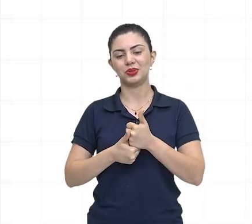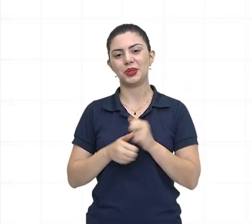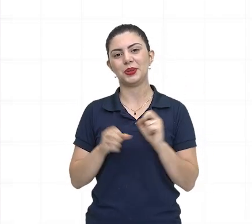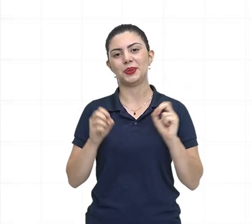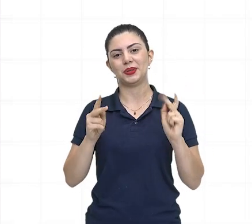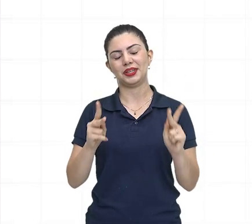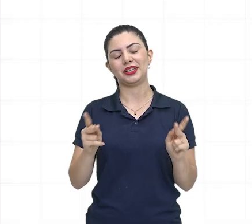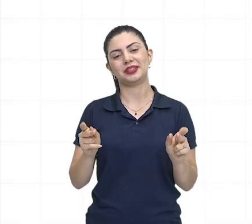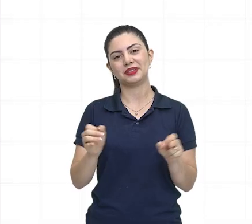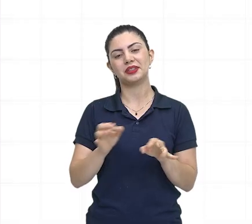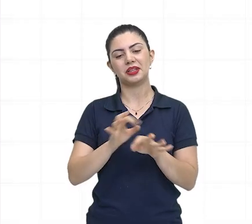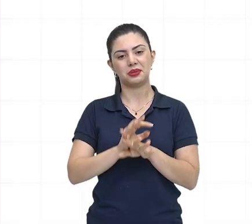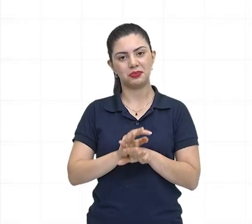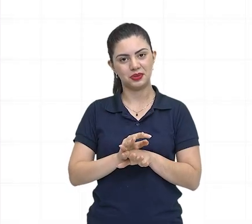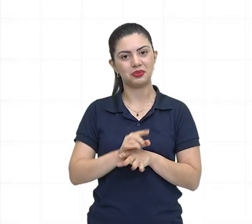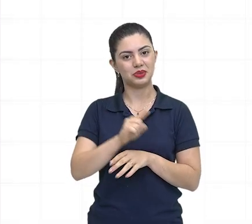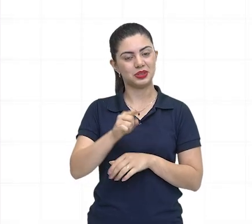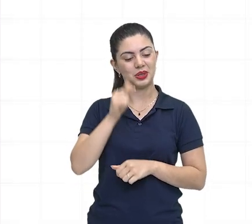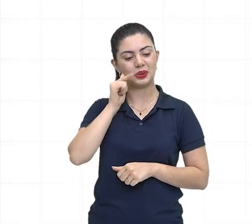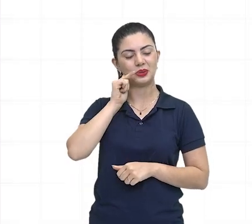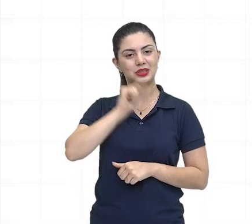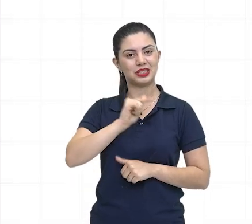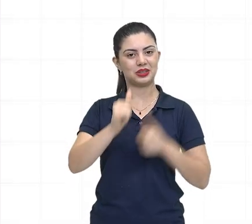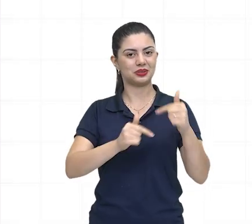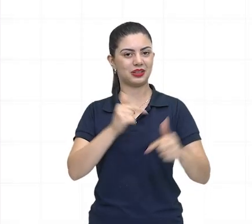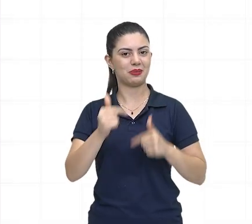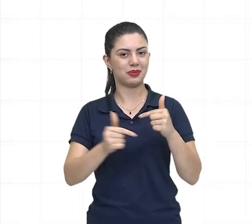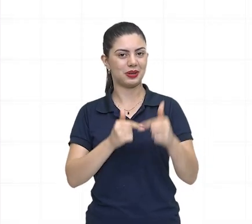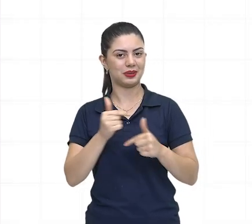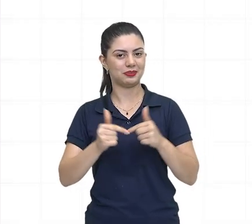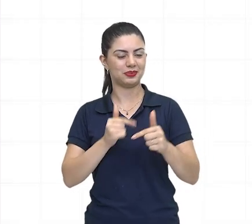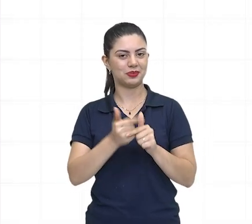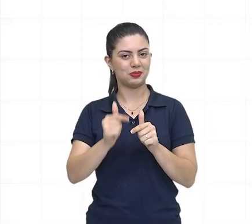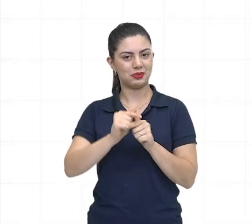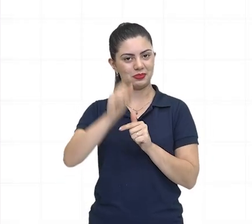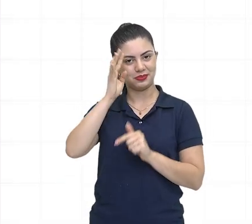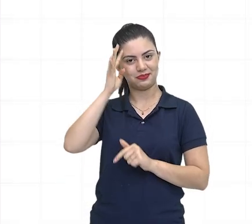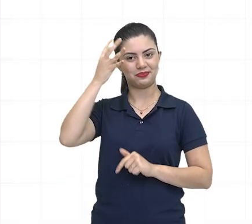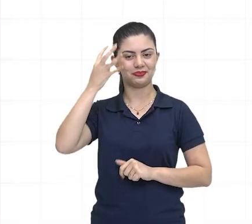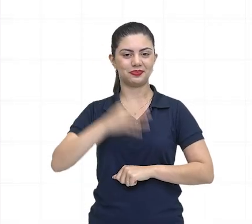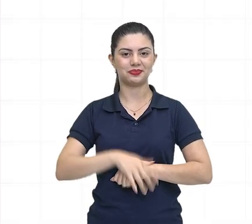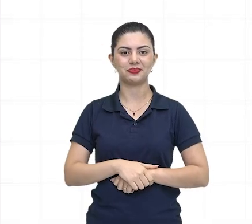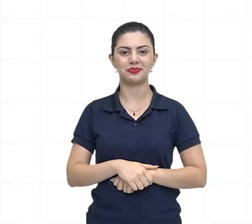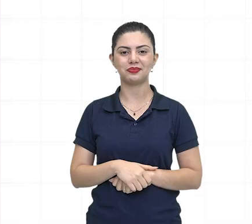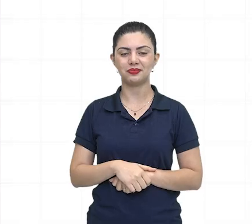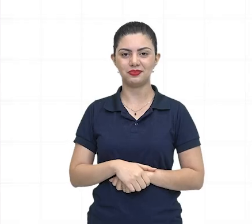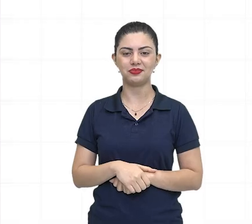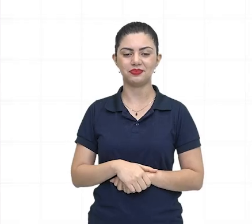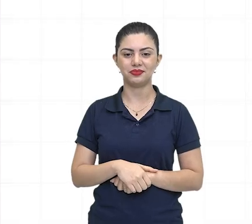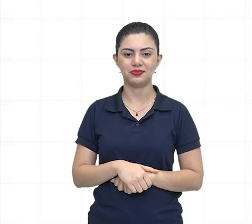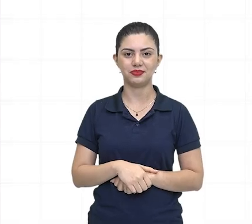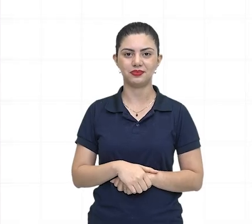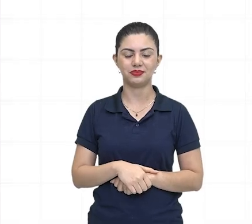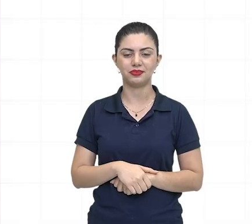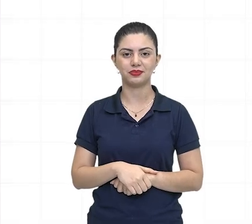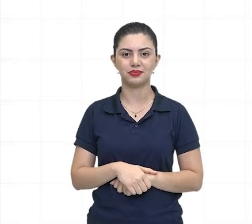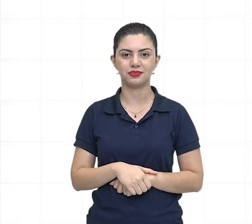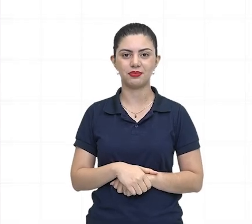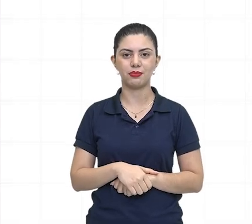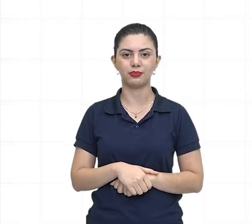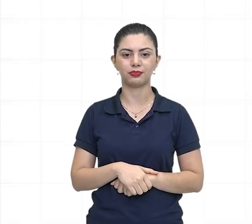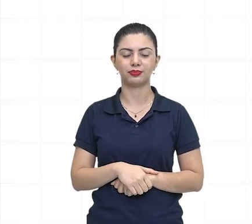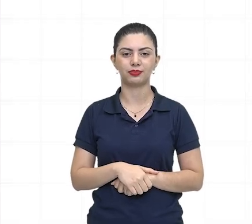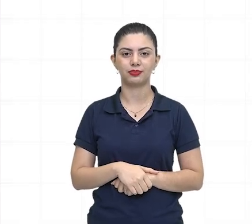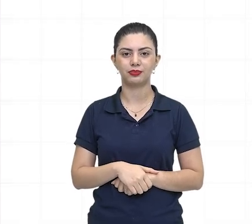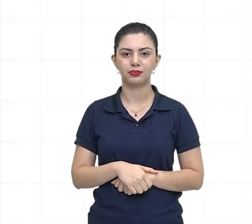lâmpada, ok, você resolveu o teu problema, beleza? Então, para